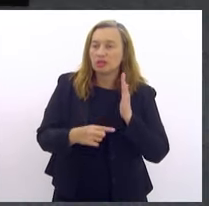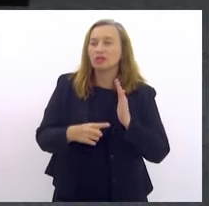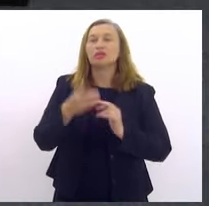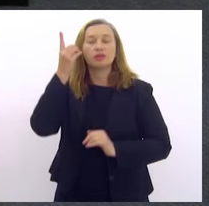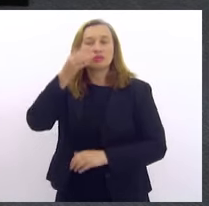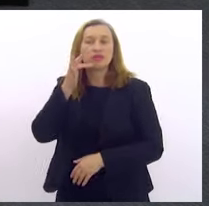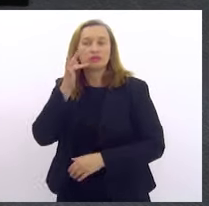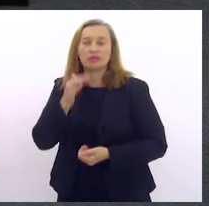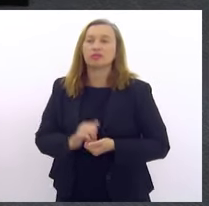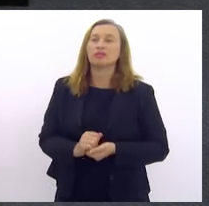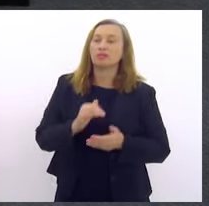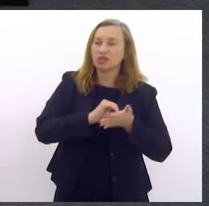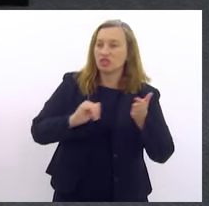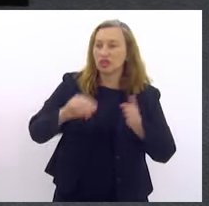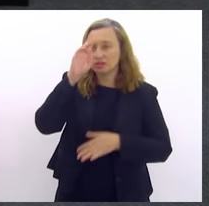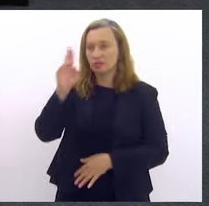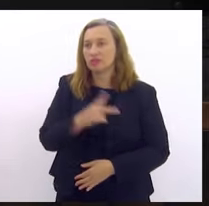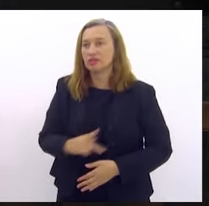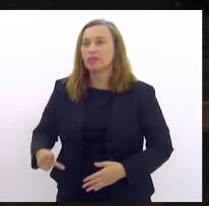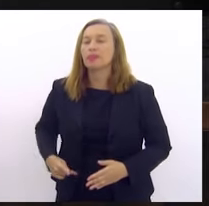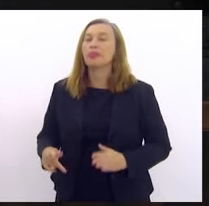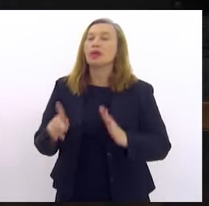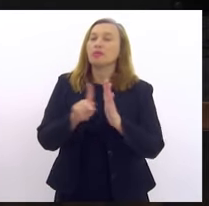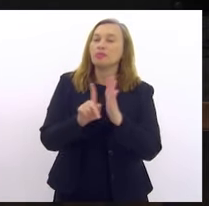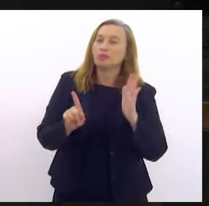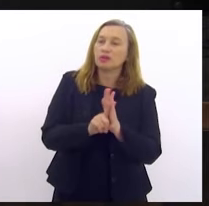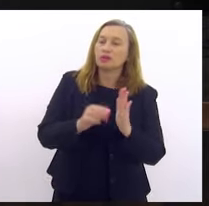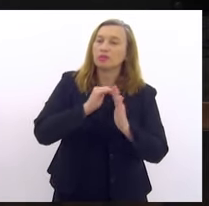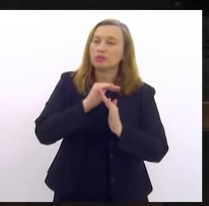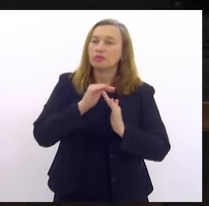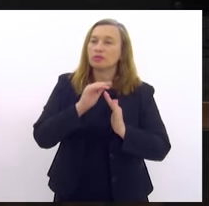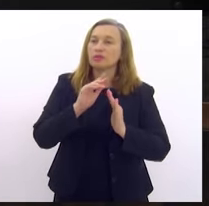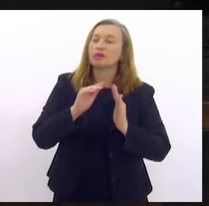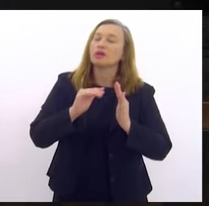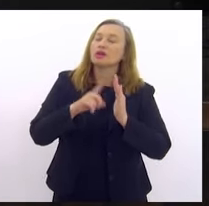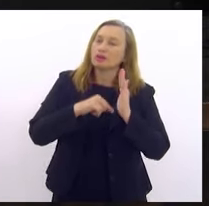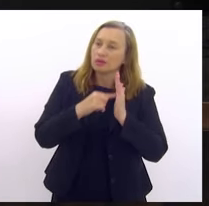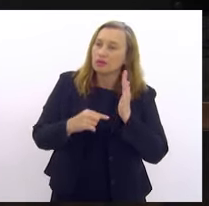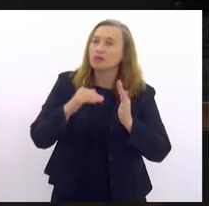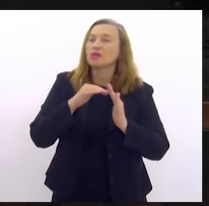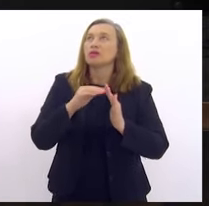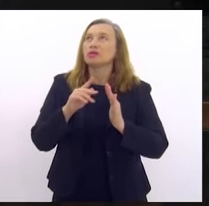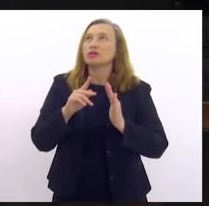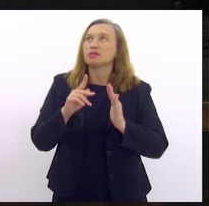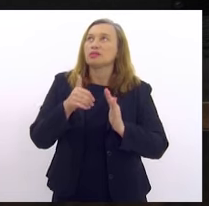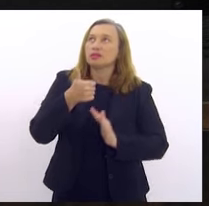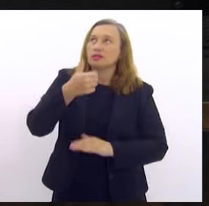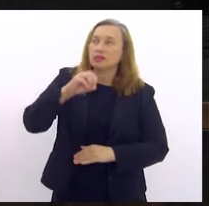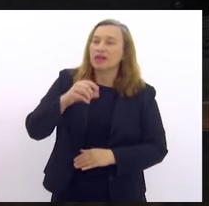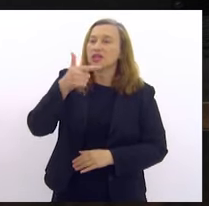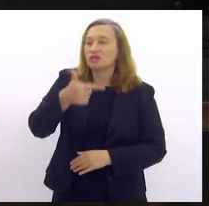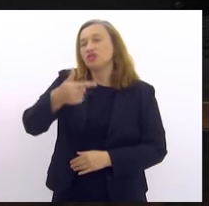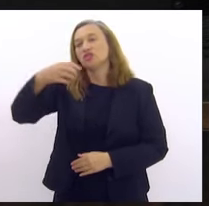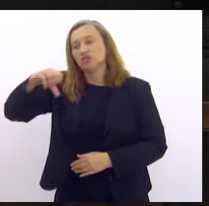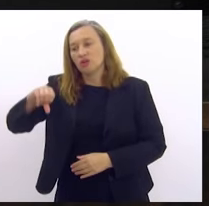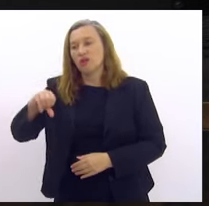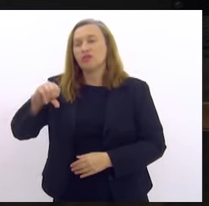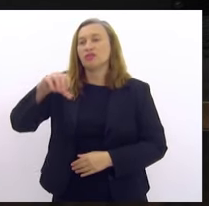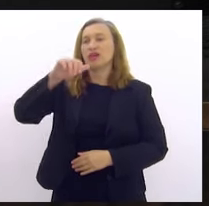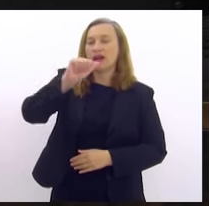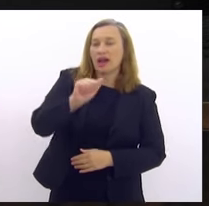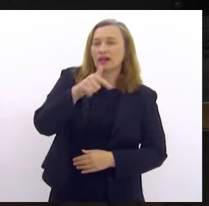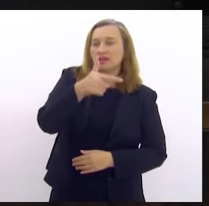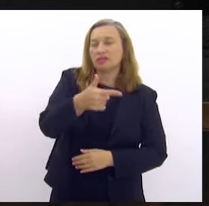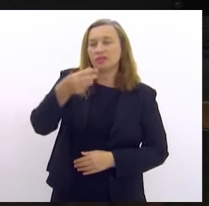Felipe Neto. Pela derrubada, presidente. Veto parcial oposto ao projeto de lei número 1029-A de 2023, de autoria